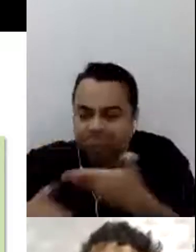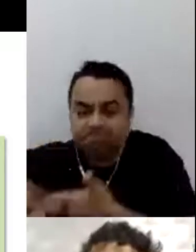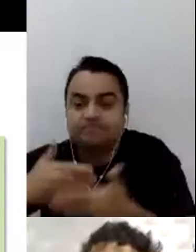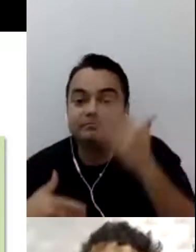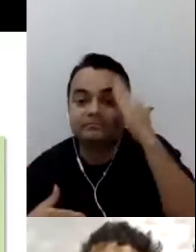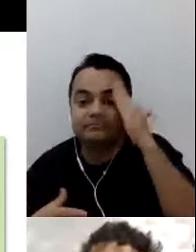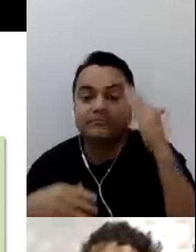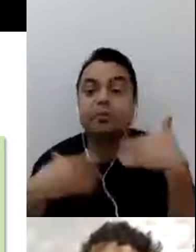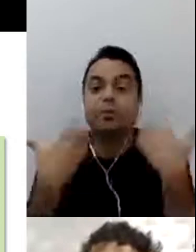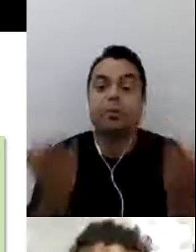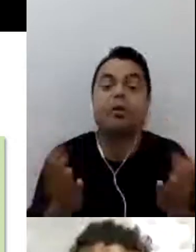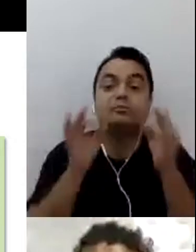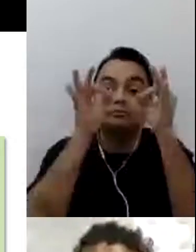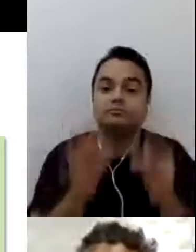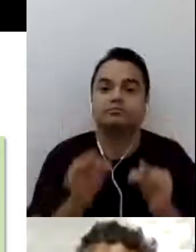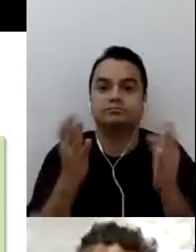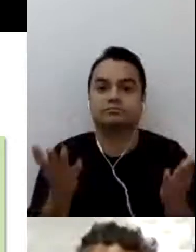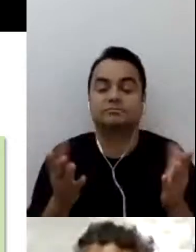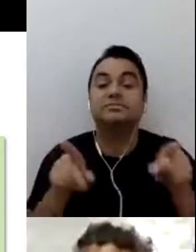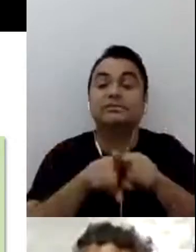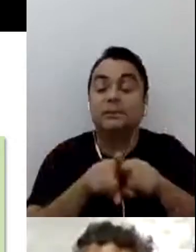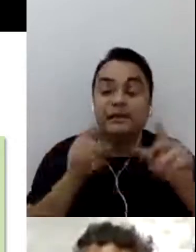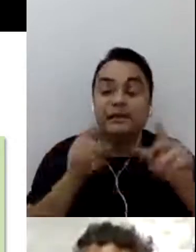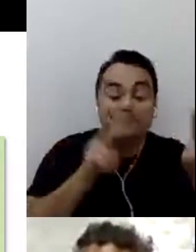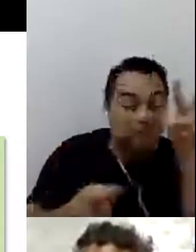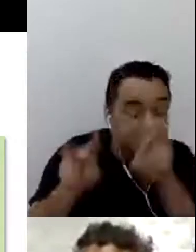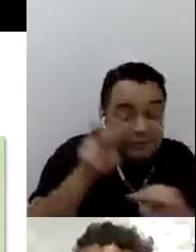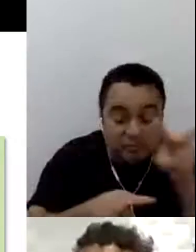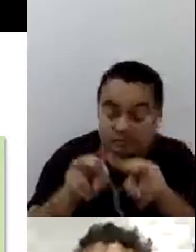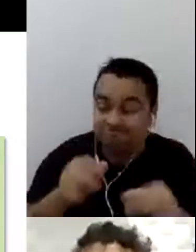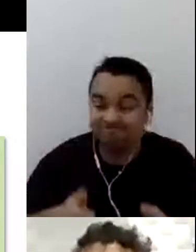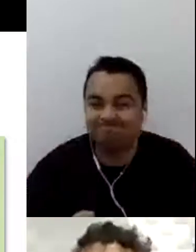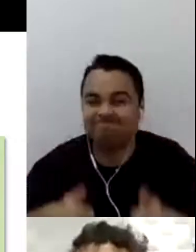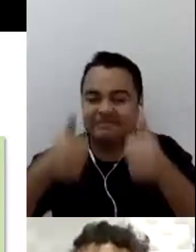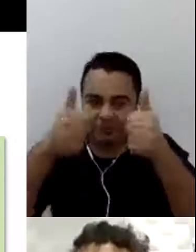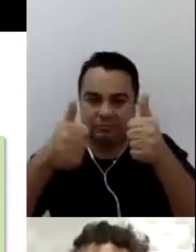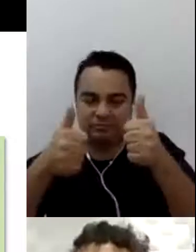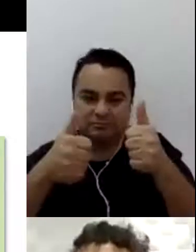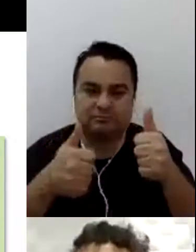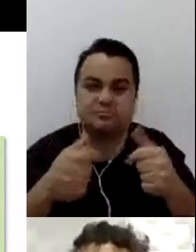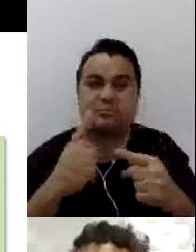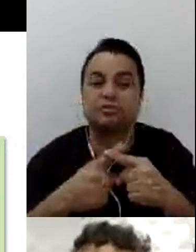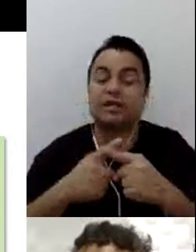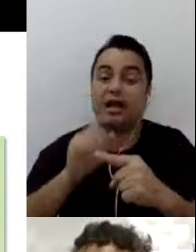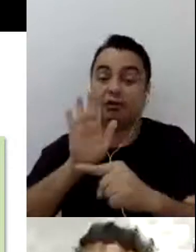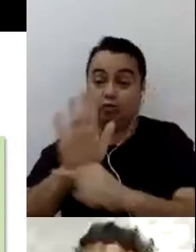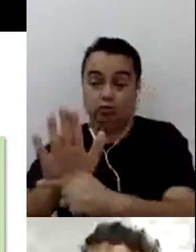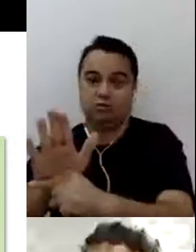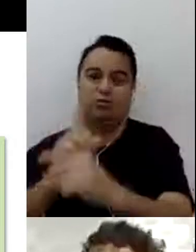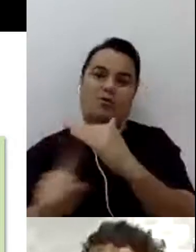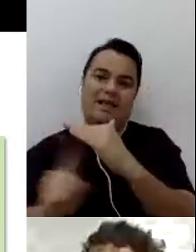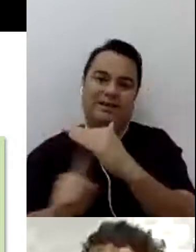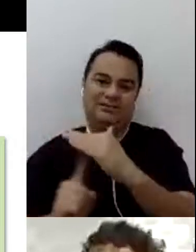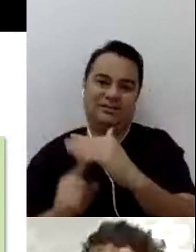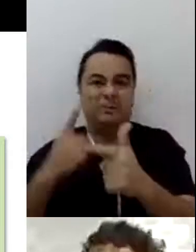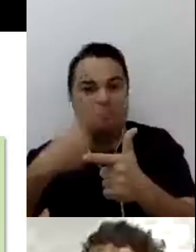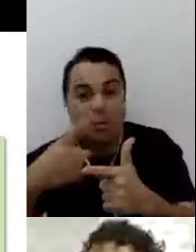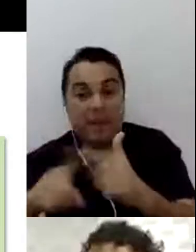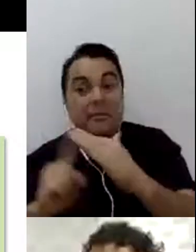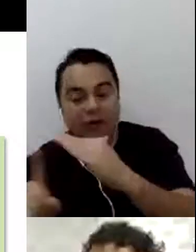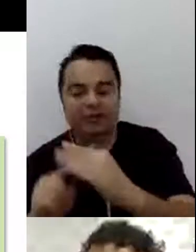bem adequada e que eu consiga visualizar isso da melhor forma possível para atender a dor final do cliente. Então, o